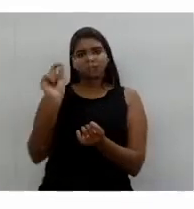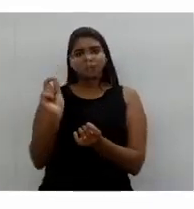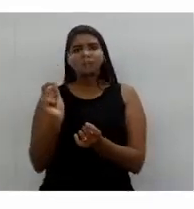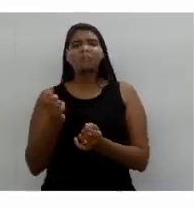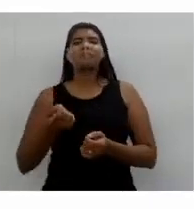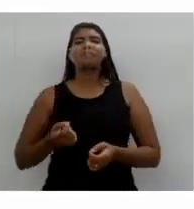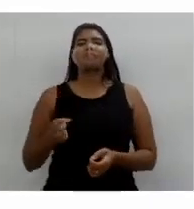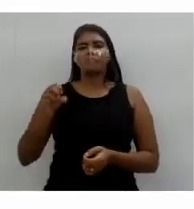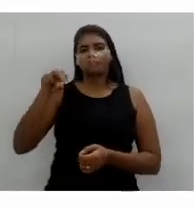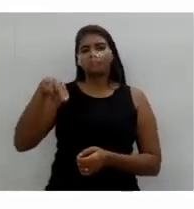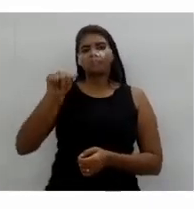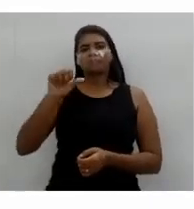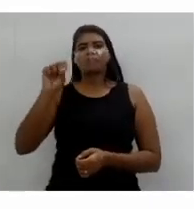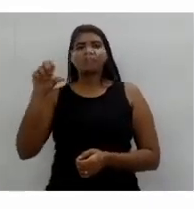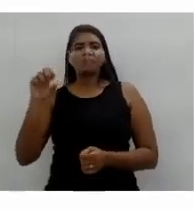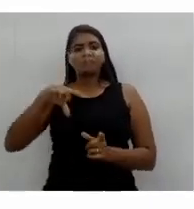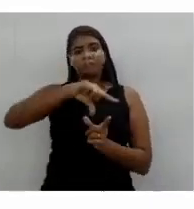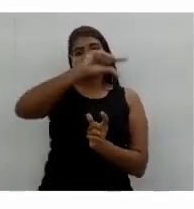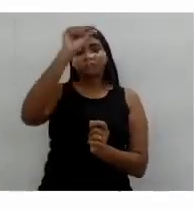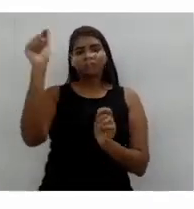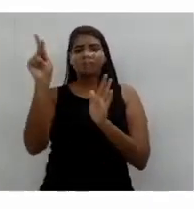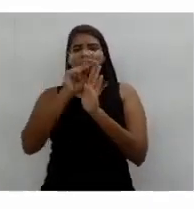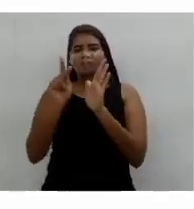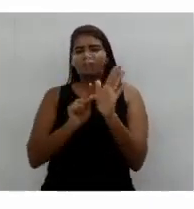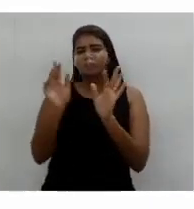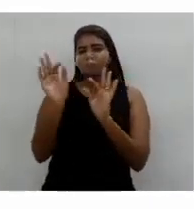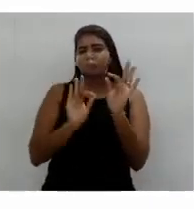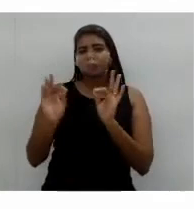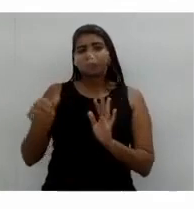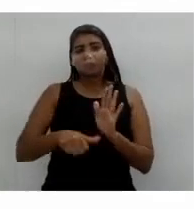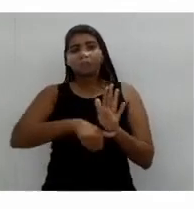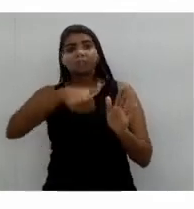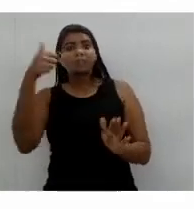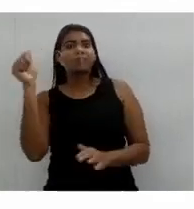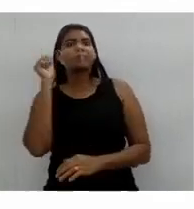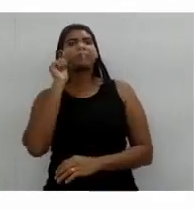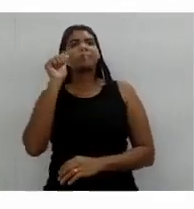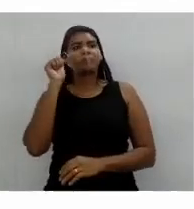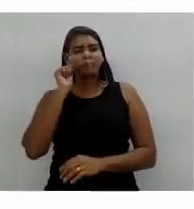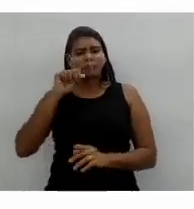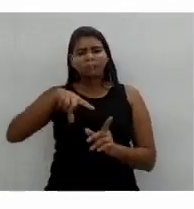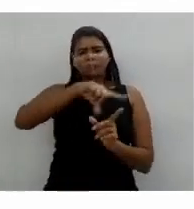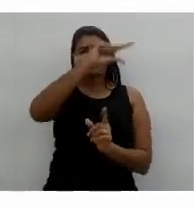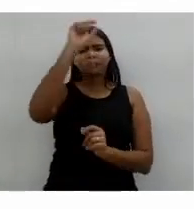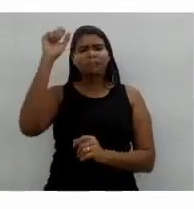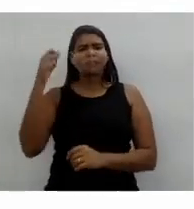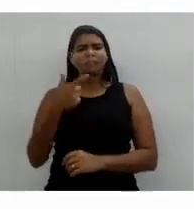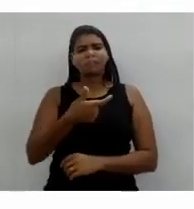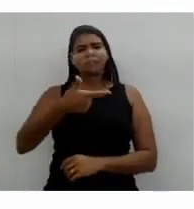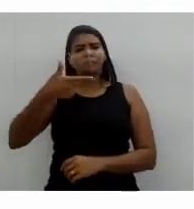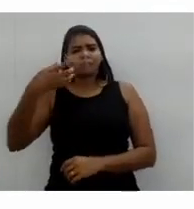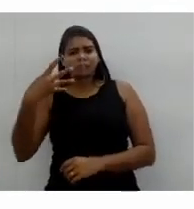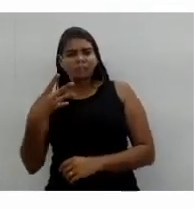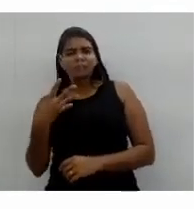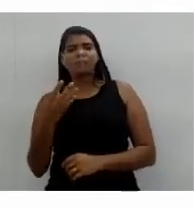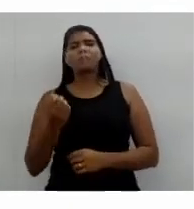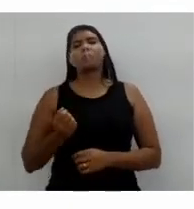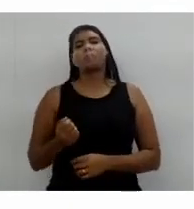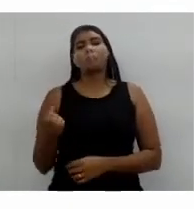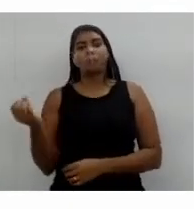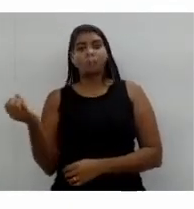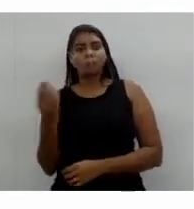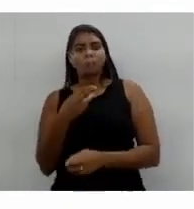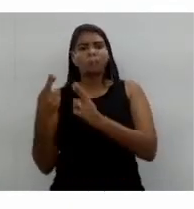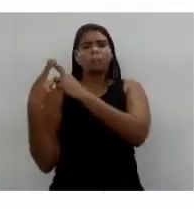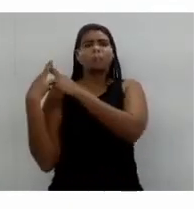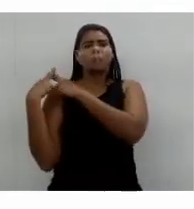a NASA planeja mandar a primeira mulher para a Lua em 2024. A nova